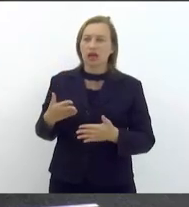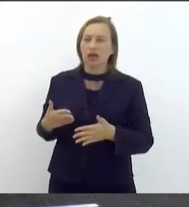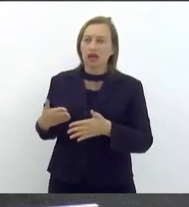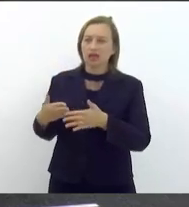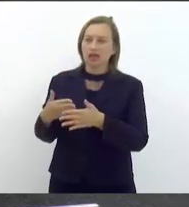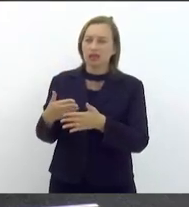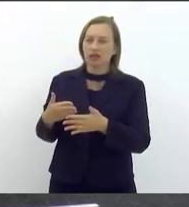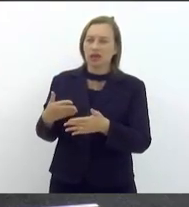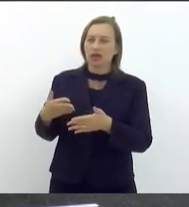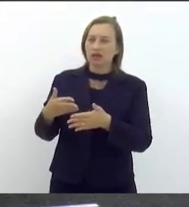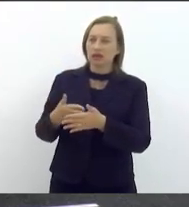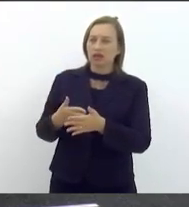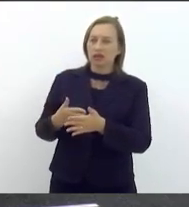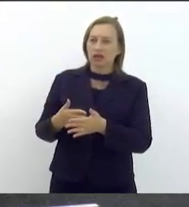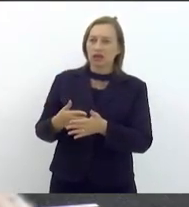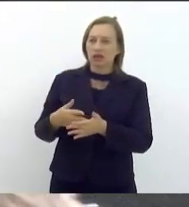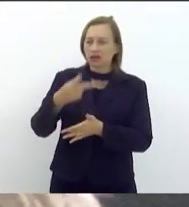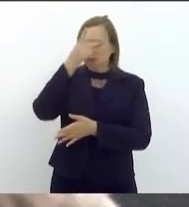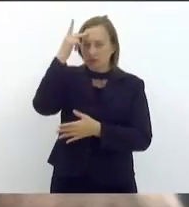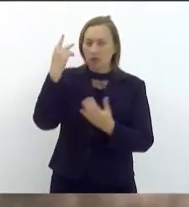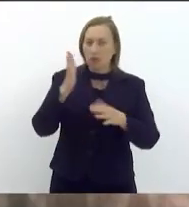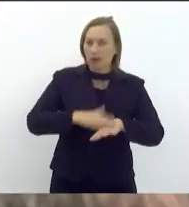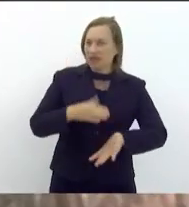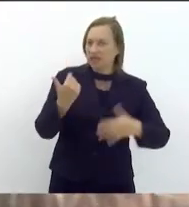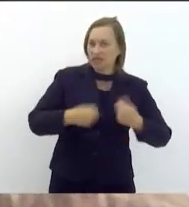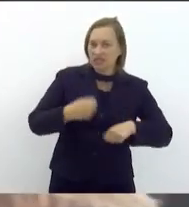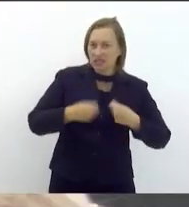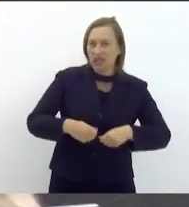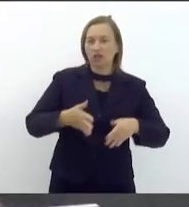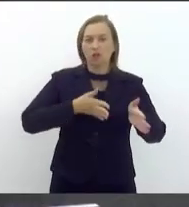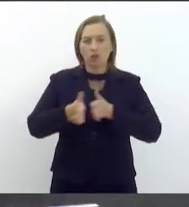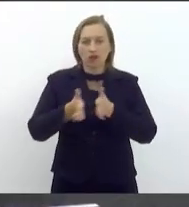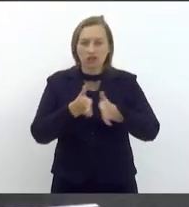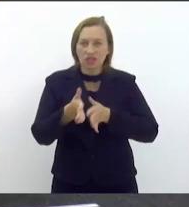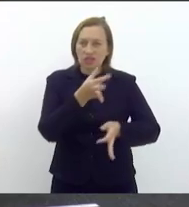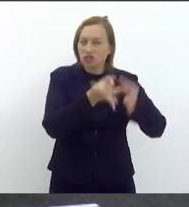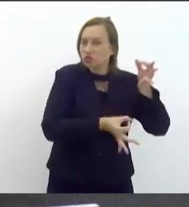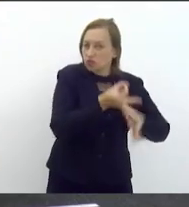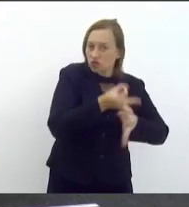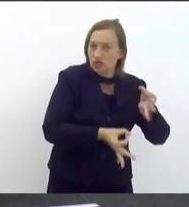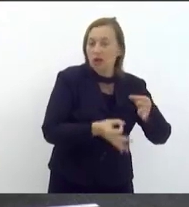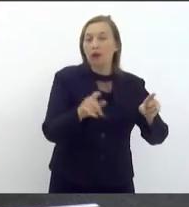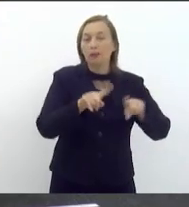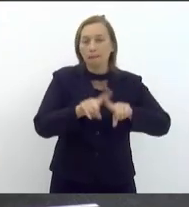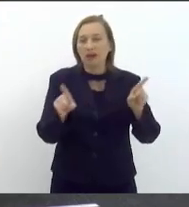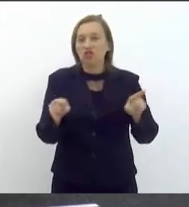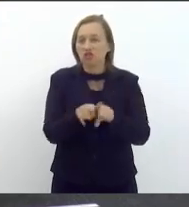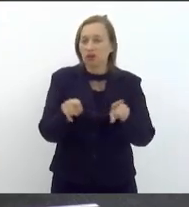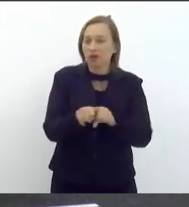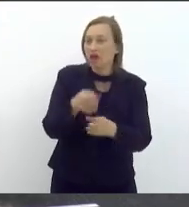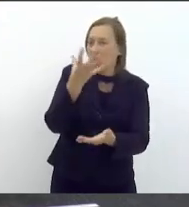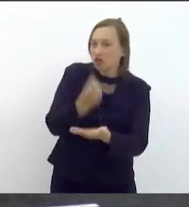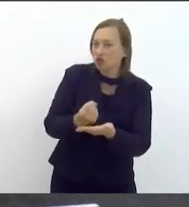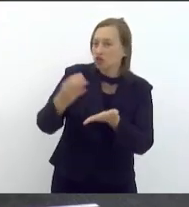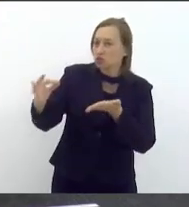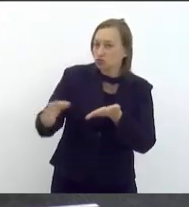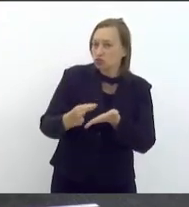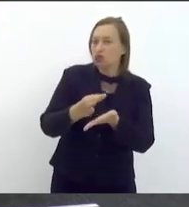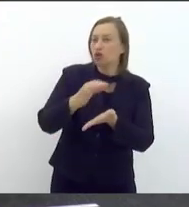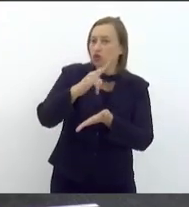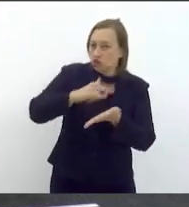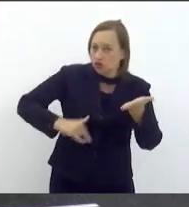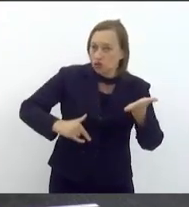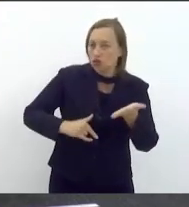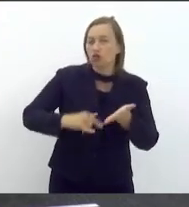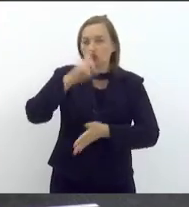mais vulnerável o acesso não somente a justiça mas também ao registro enquanto direito